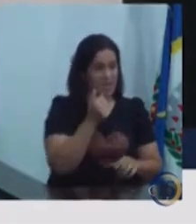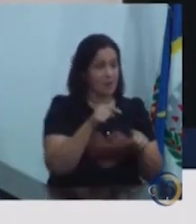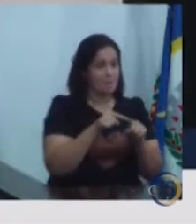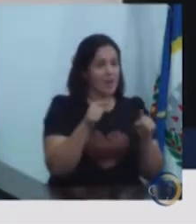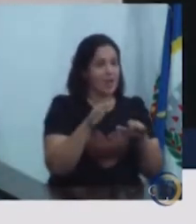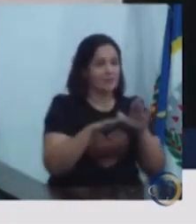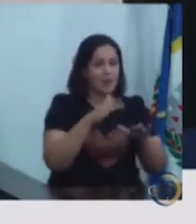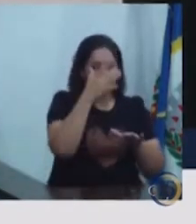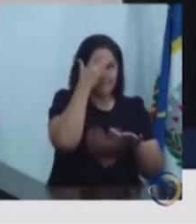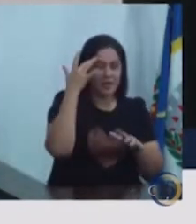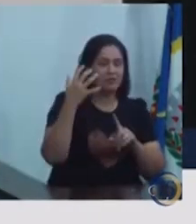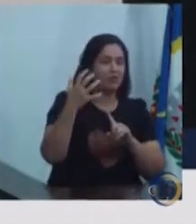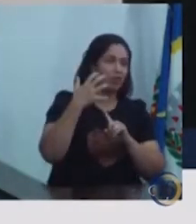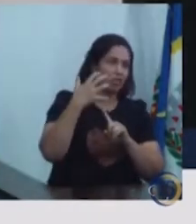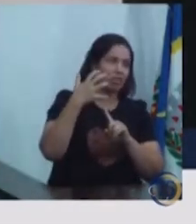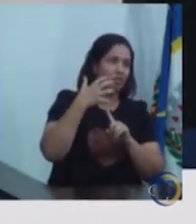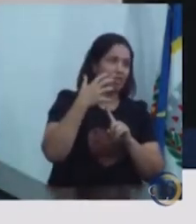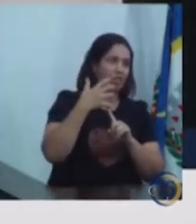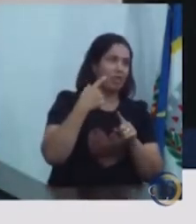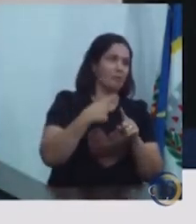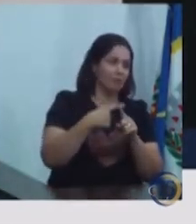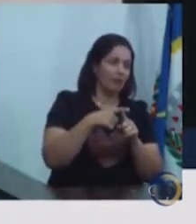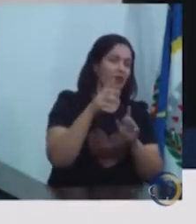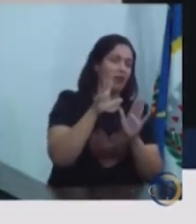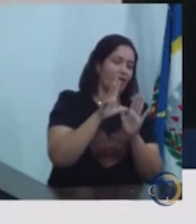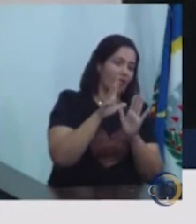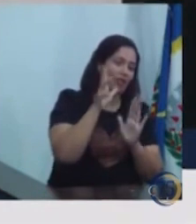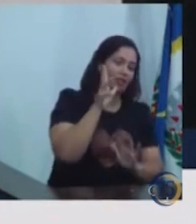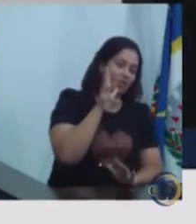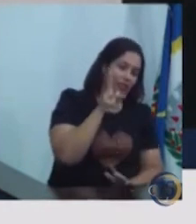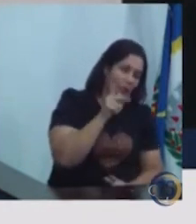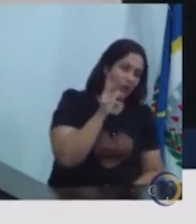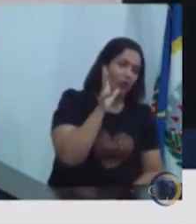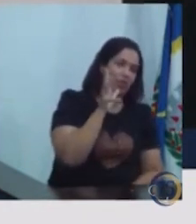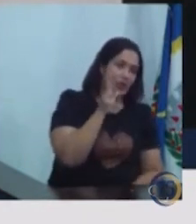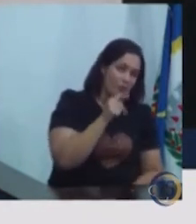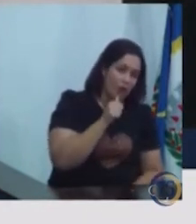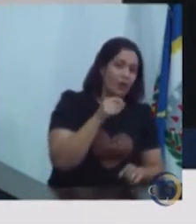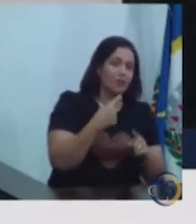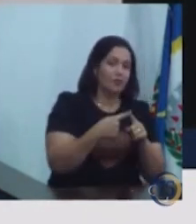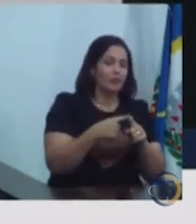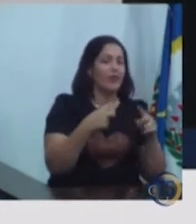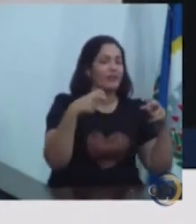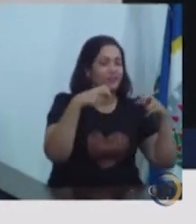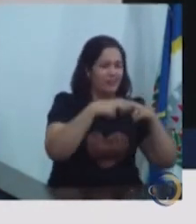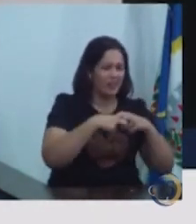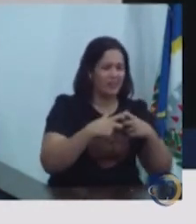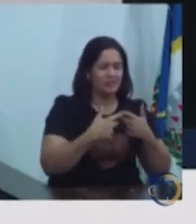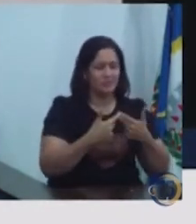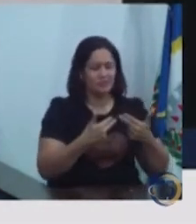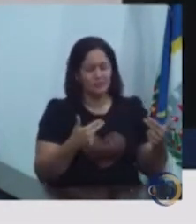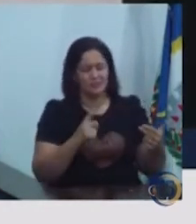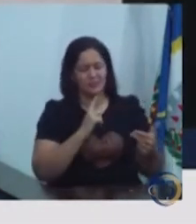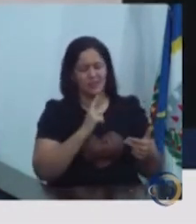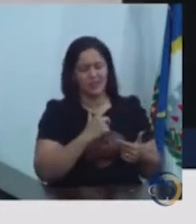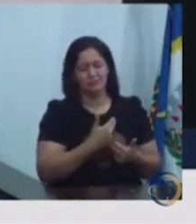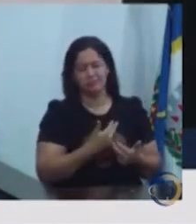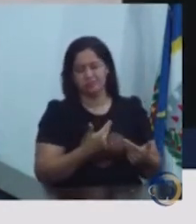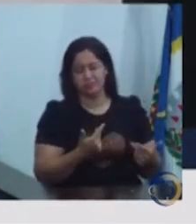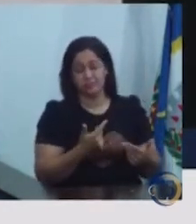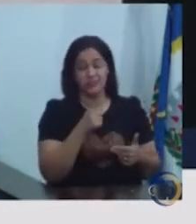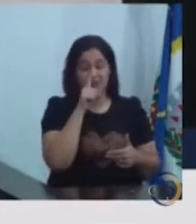Avenida Mário Covas. É um local que acontece vários acidentes, e comporta ali